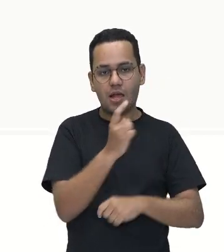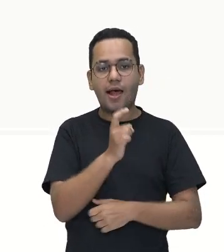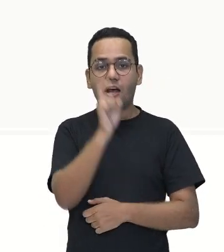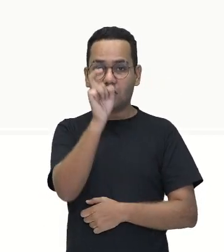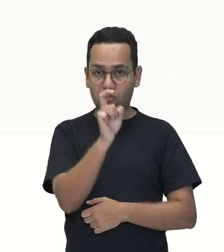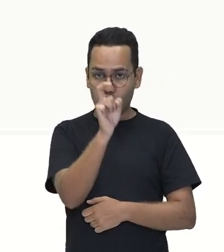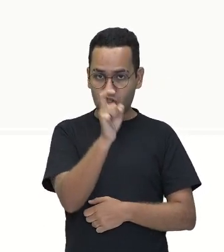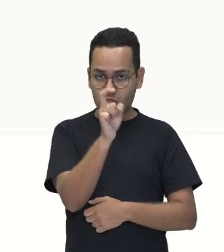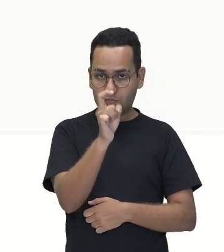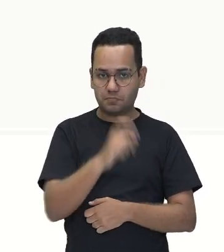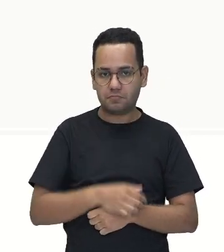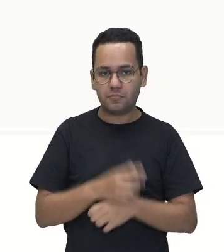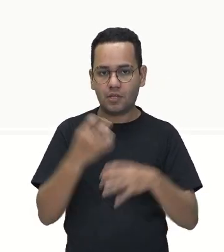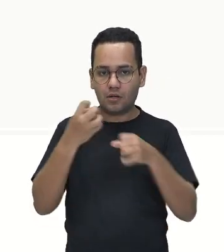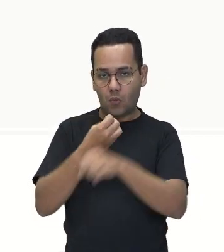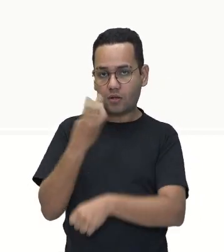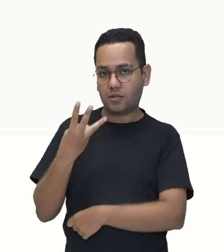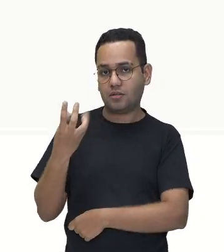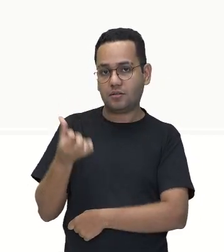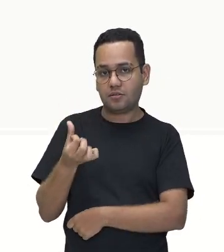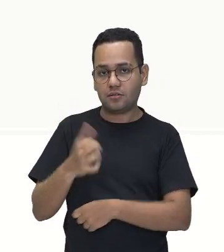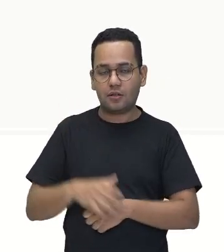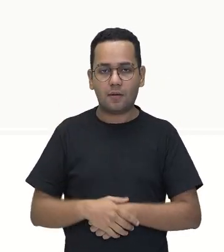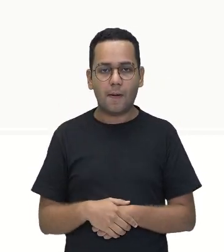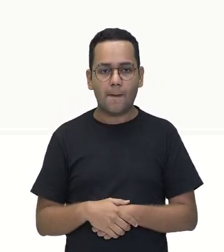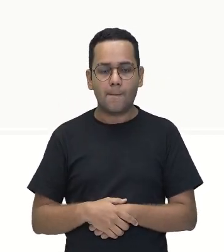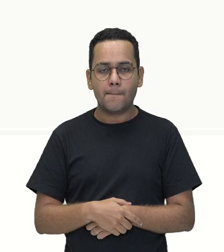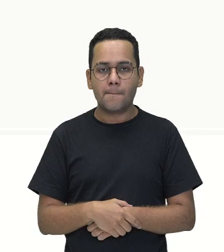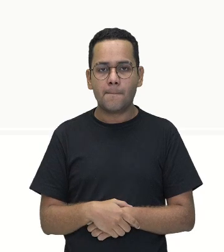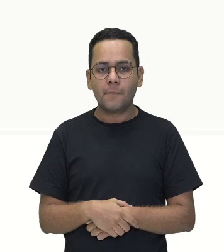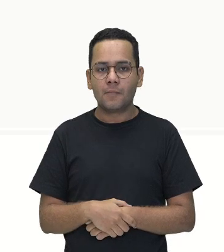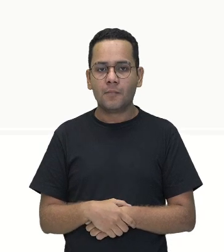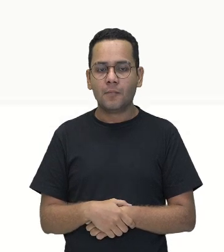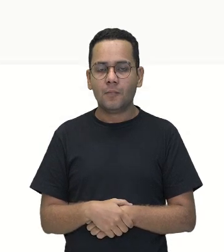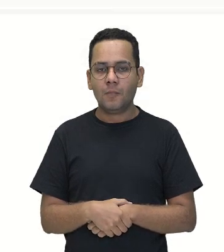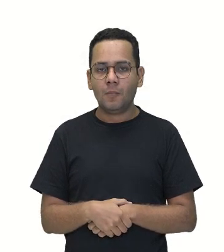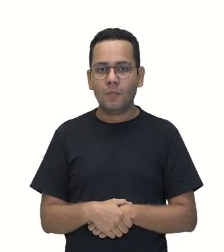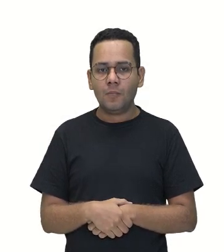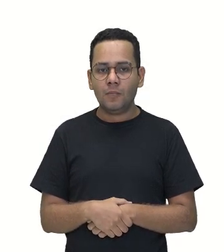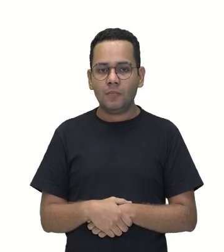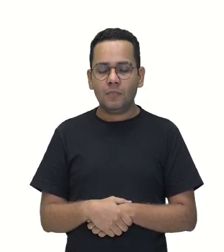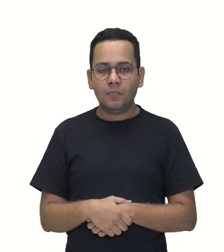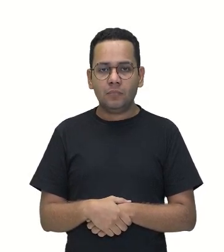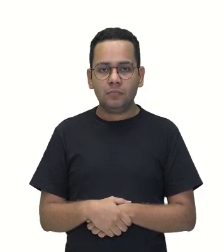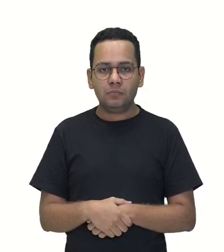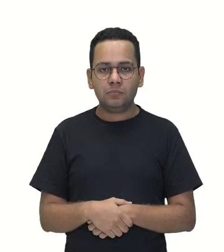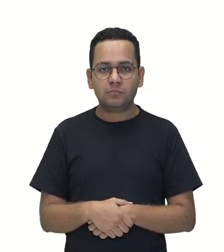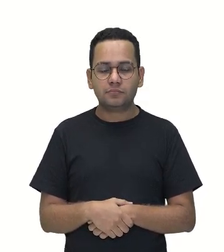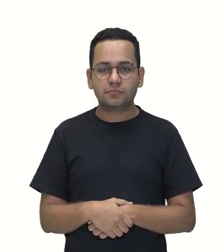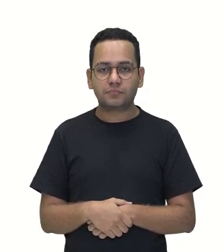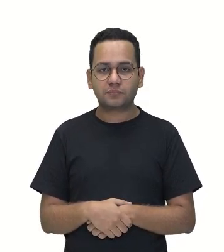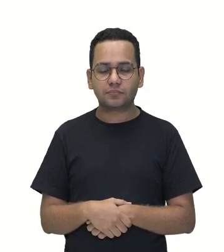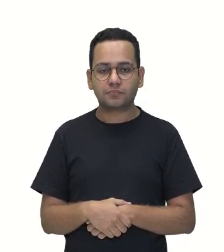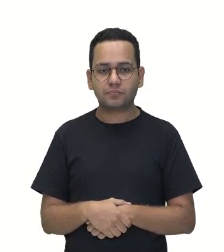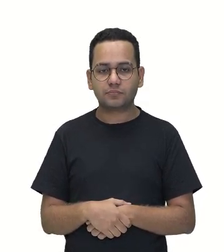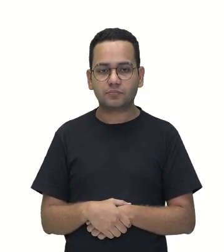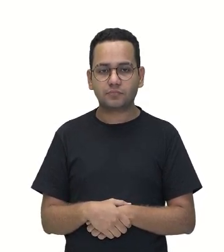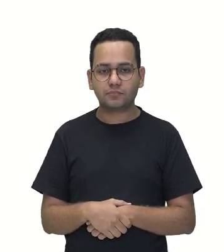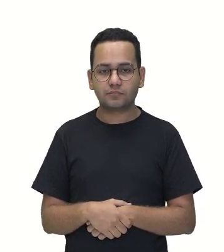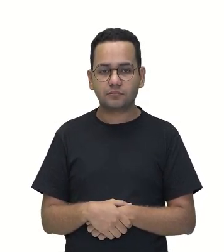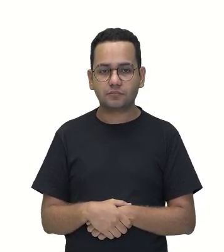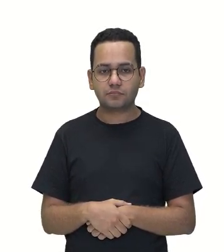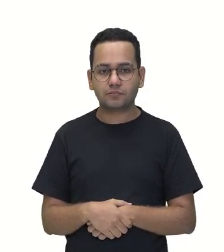Ok ig a 36 muito bem vamos seguindo agora eu vou